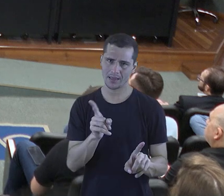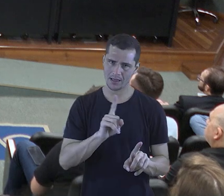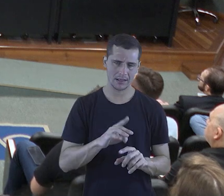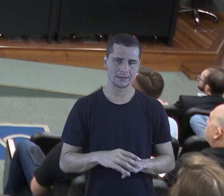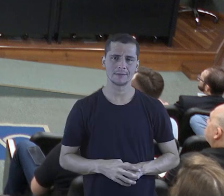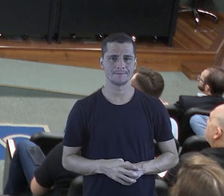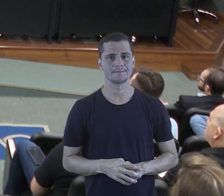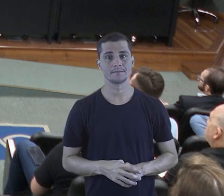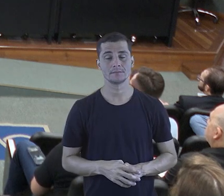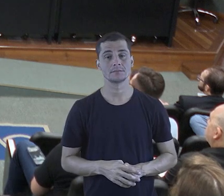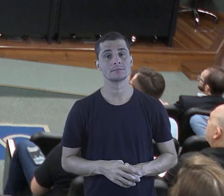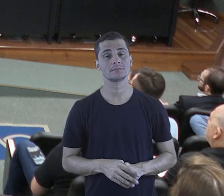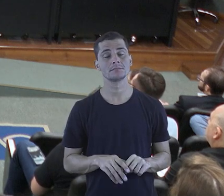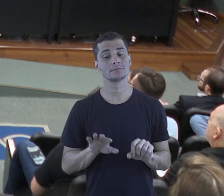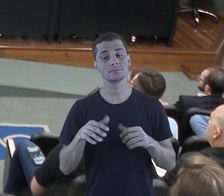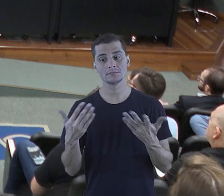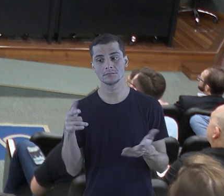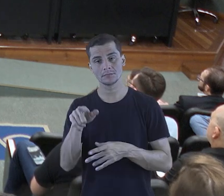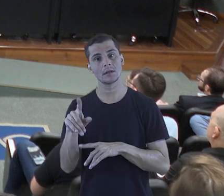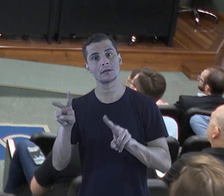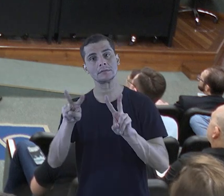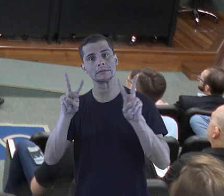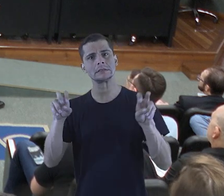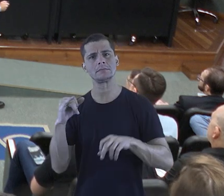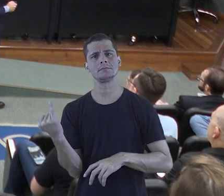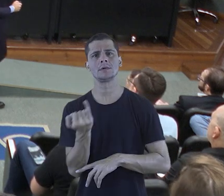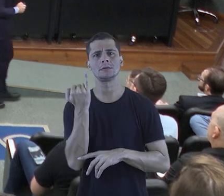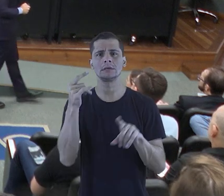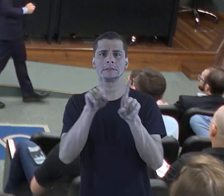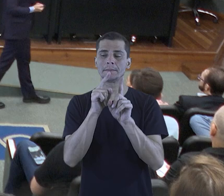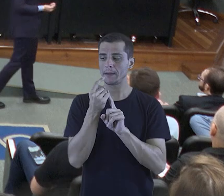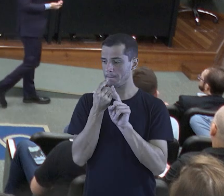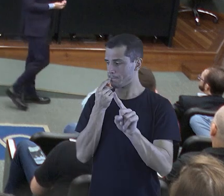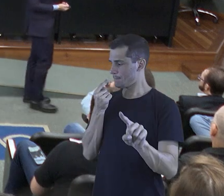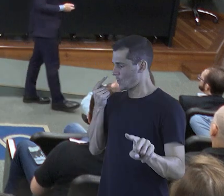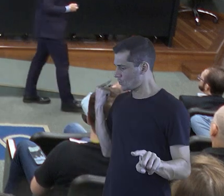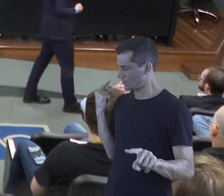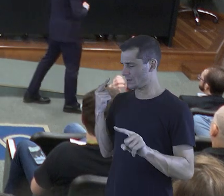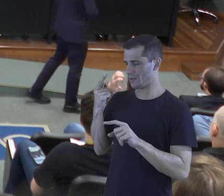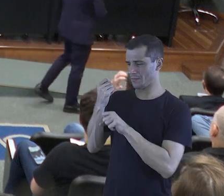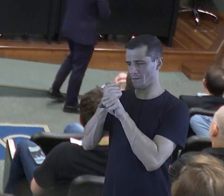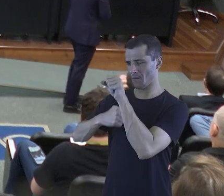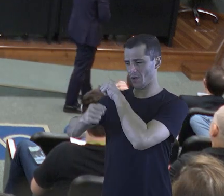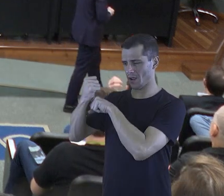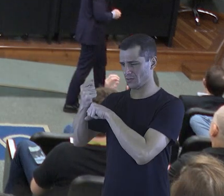a remuneração, por uma questão de transparência. Não há revogação.